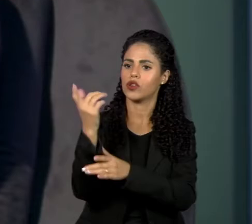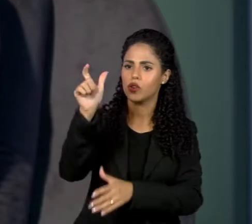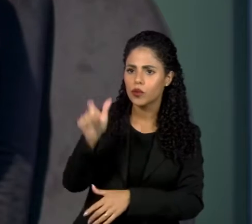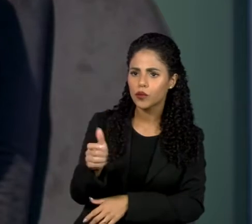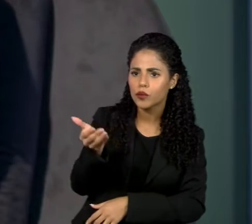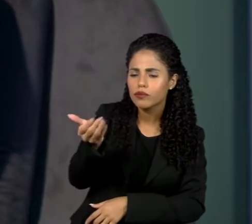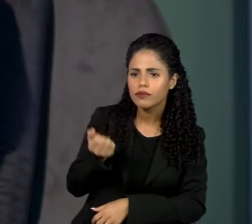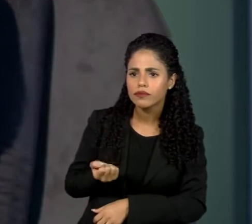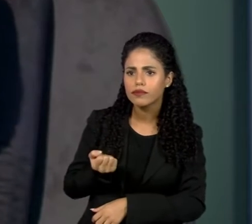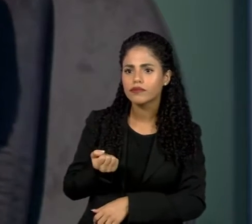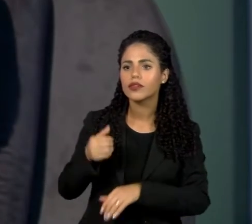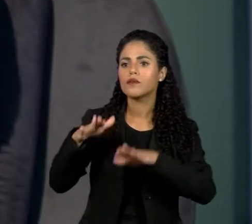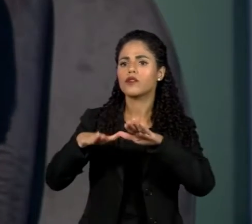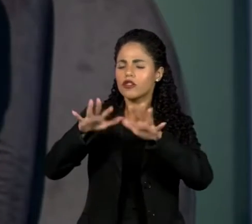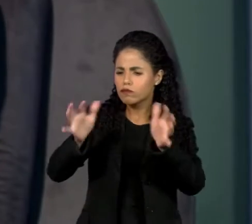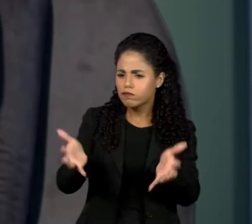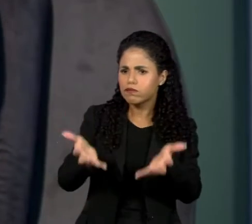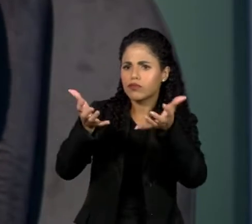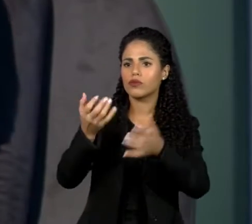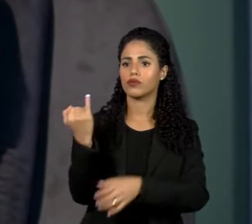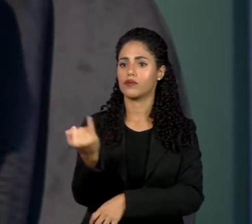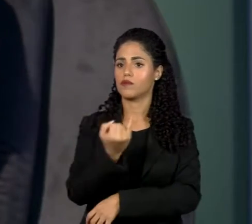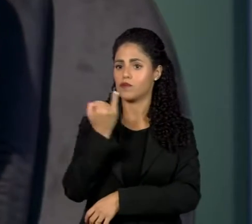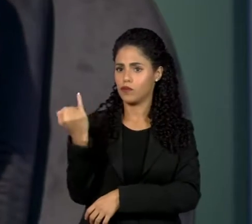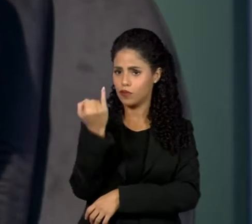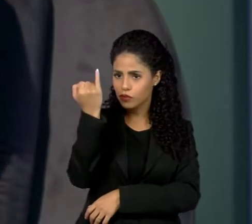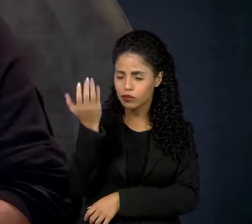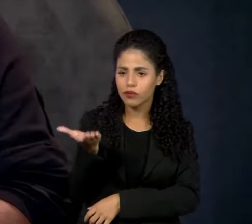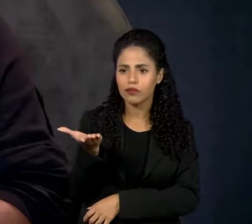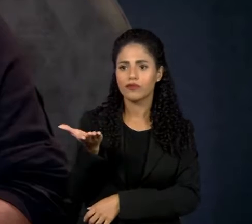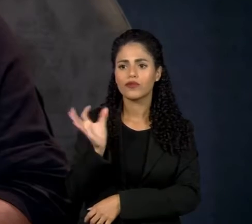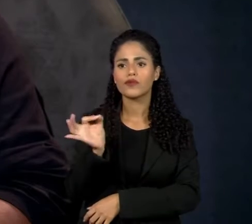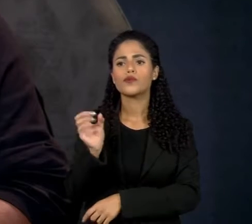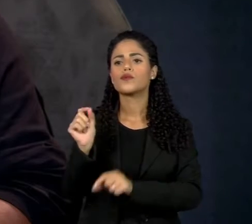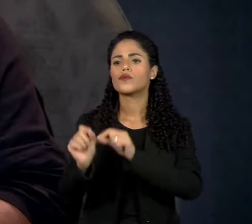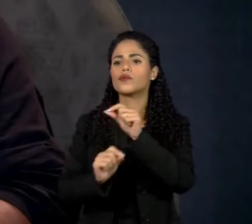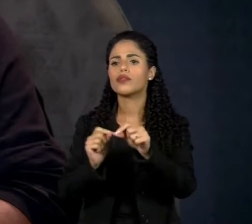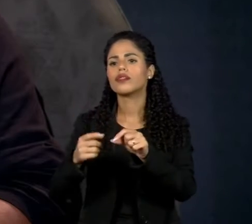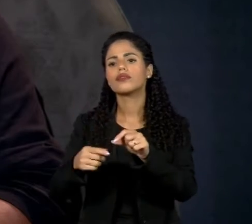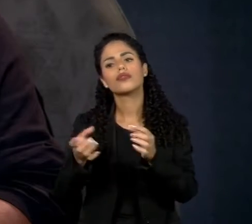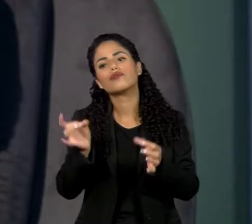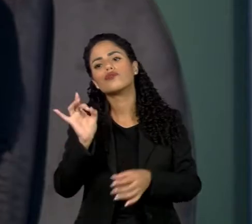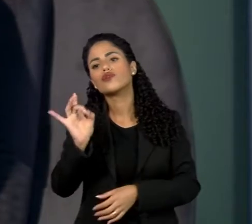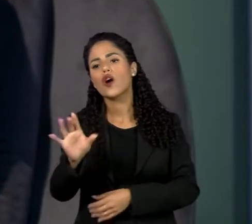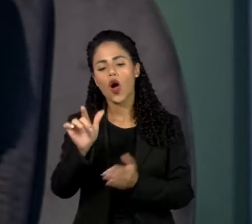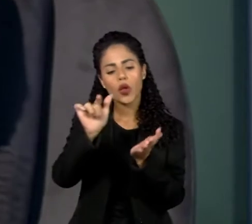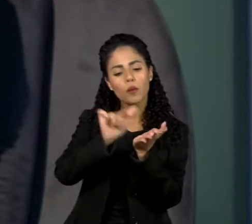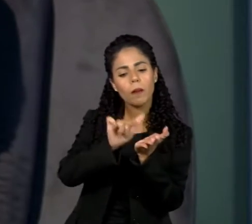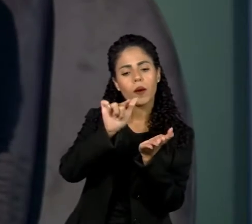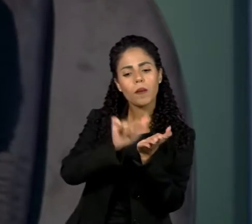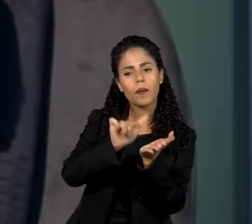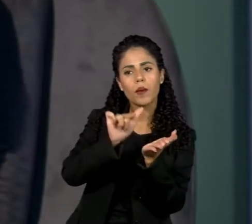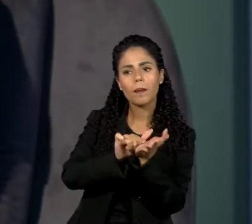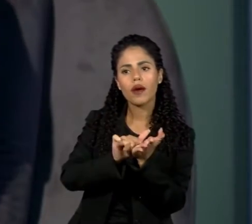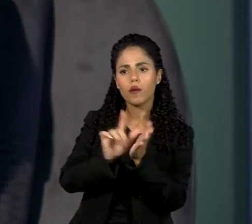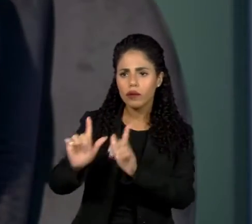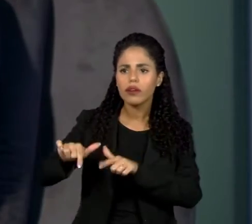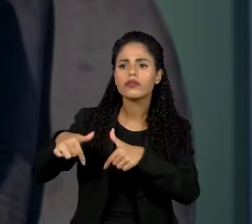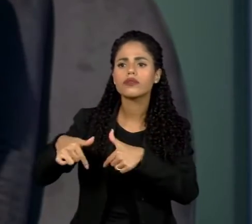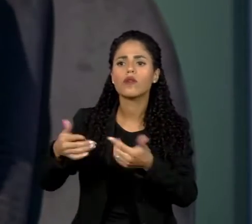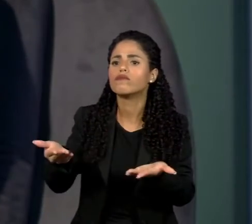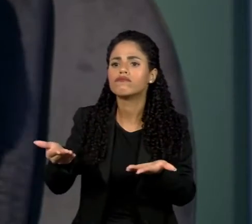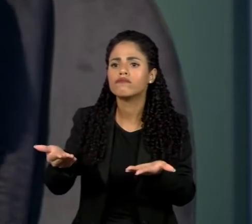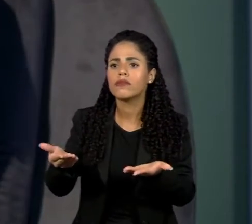quando a gente está falando de relevância, como muito bem apontado agora, é muito num papel de você, com seus 17 mil seguidores, tem